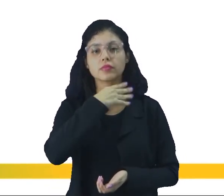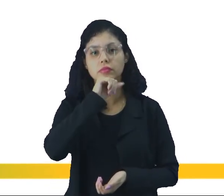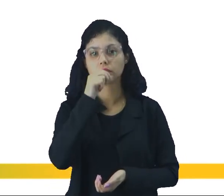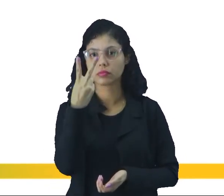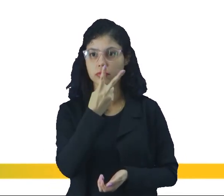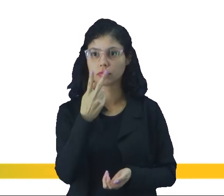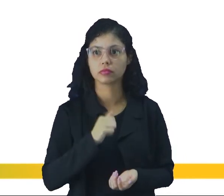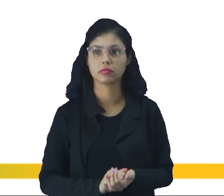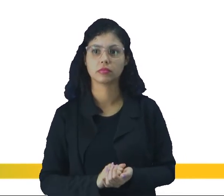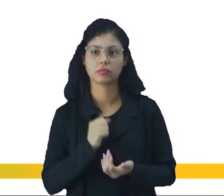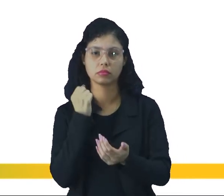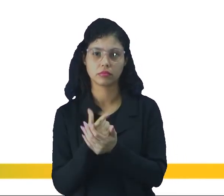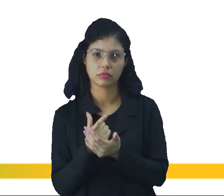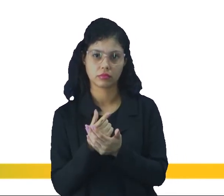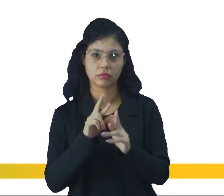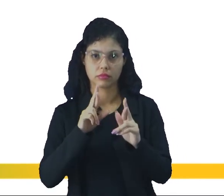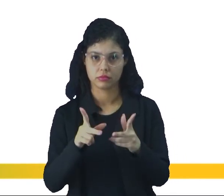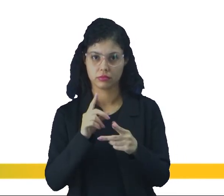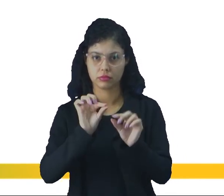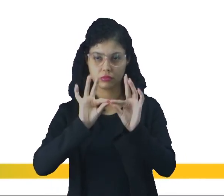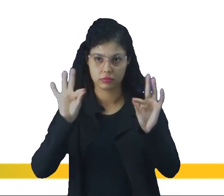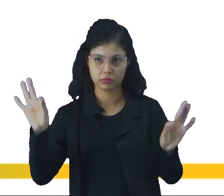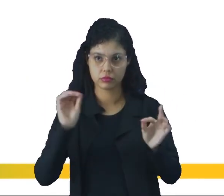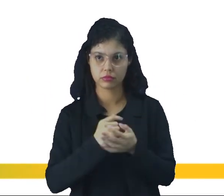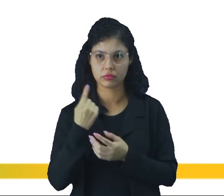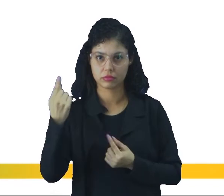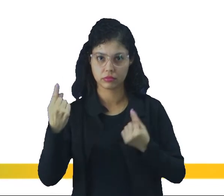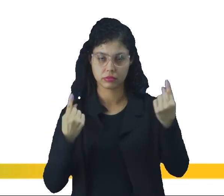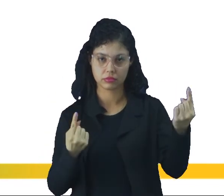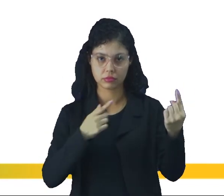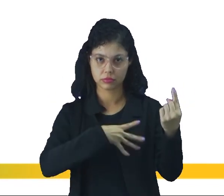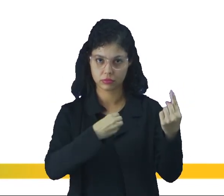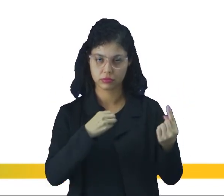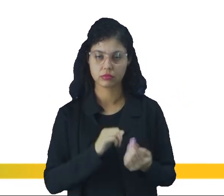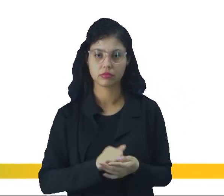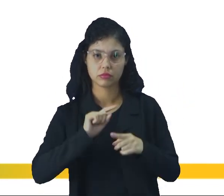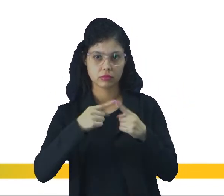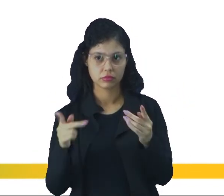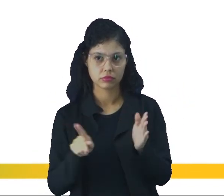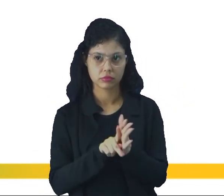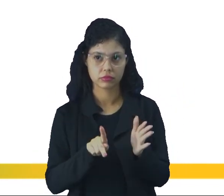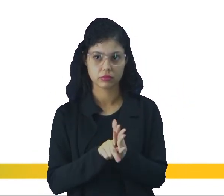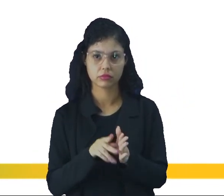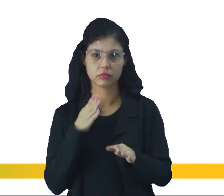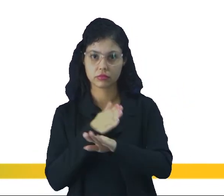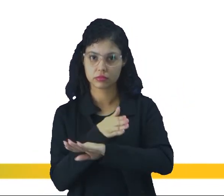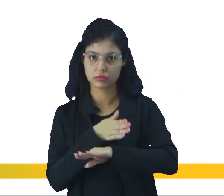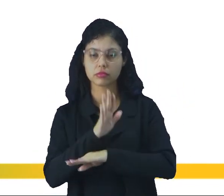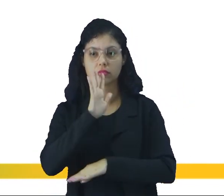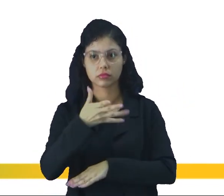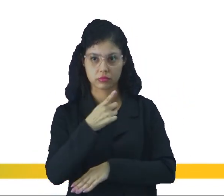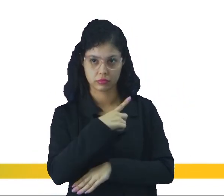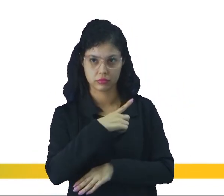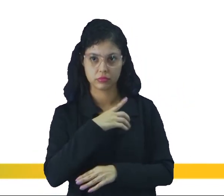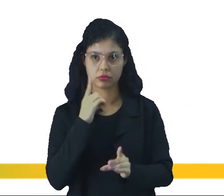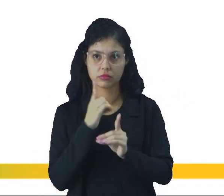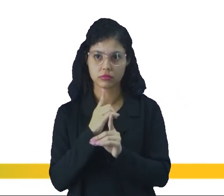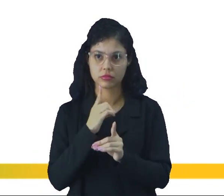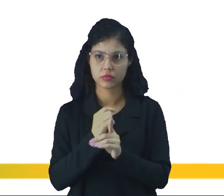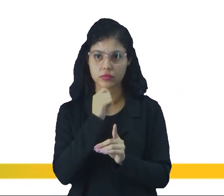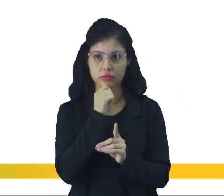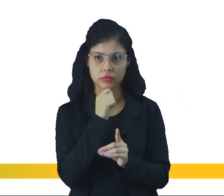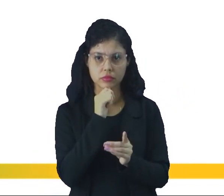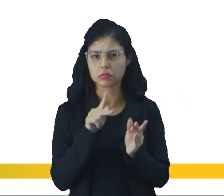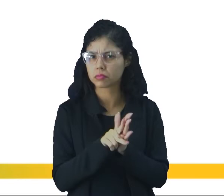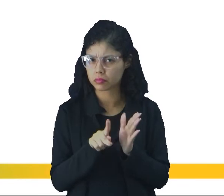comprar 2 terrenos com áreas de mesma medida, um para cada filho. Um dos terrenos visitados já está demarcado e, embora não tenha um